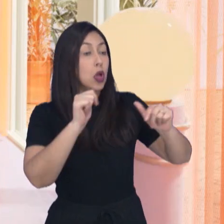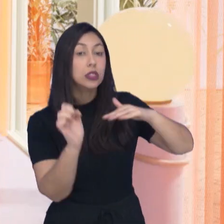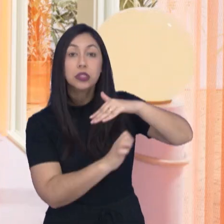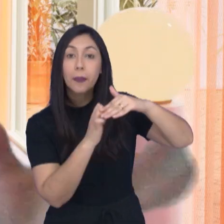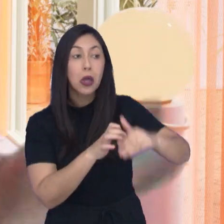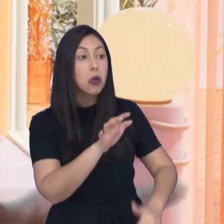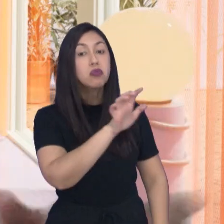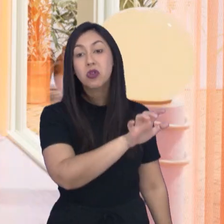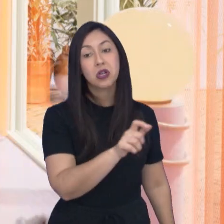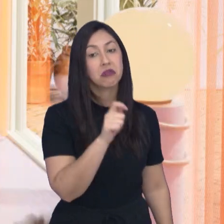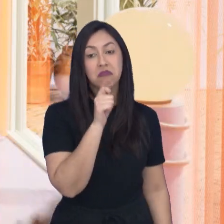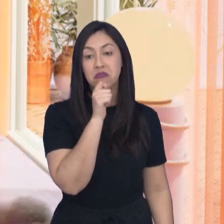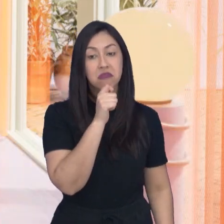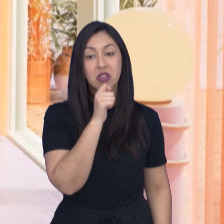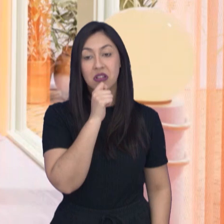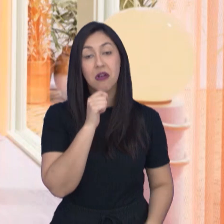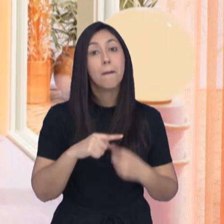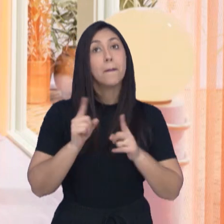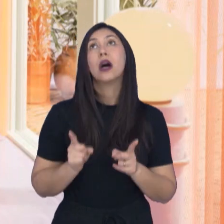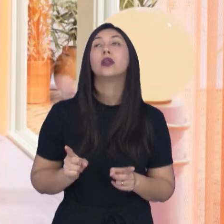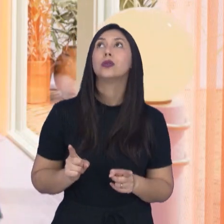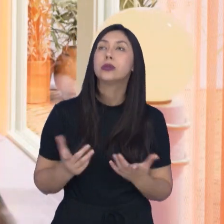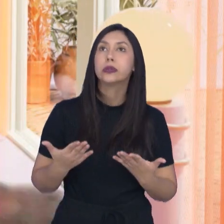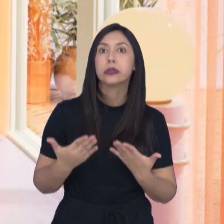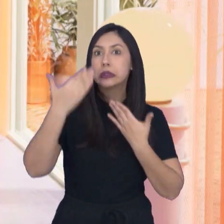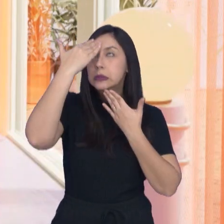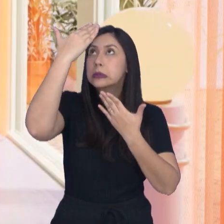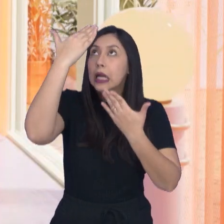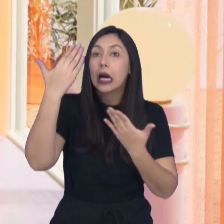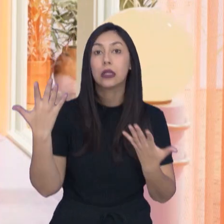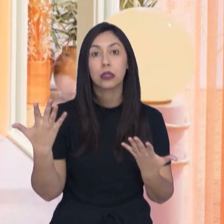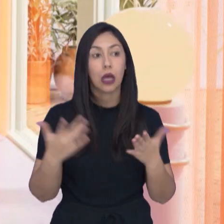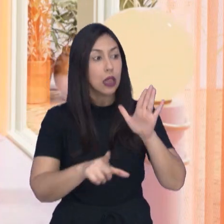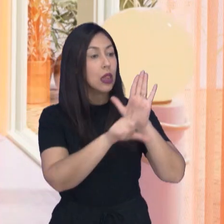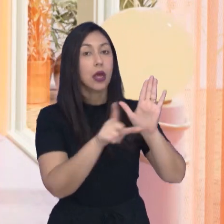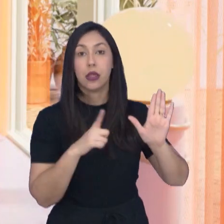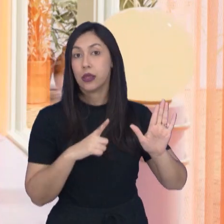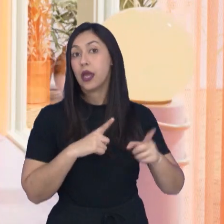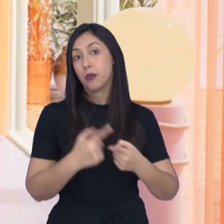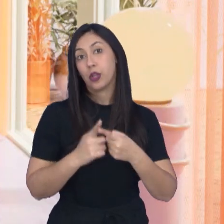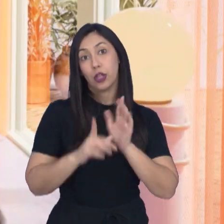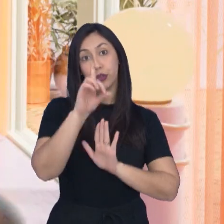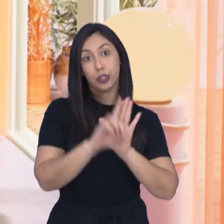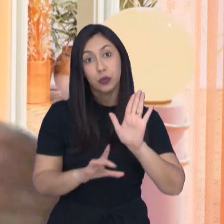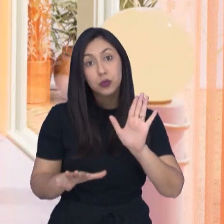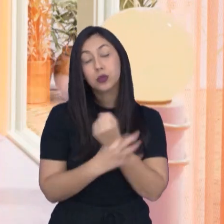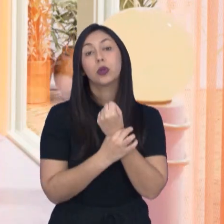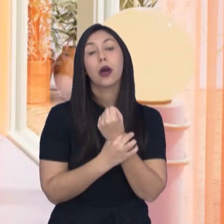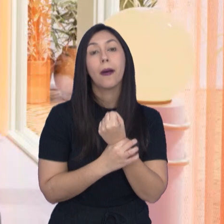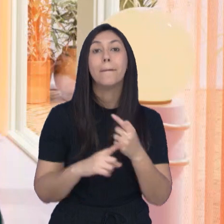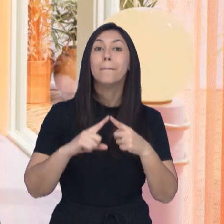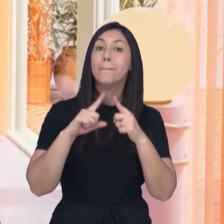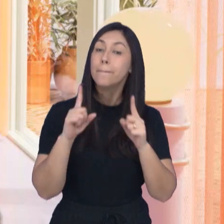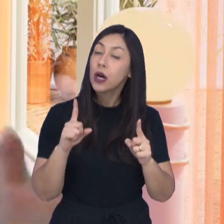que tem aí, seguem as leis, mas assim, que bom que tem a lei, né, que aí pelo menos é um direito assegurado, né, mas tem